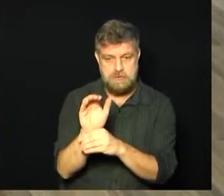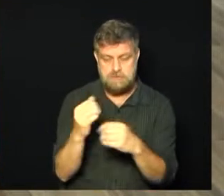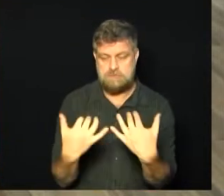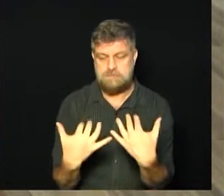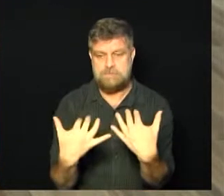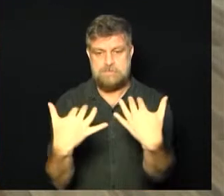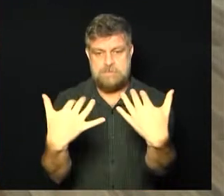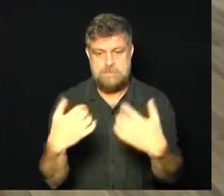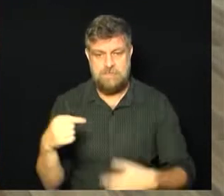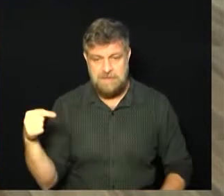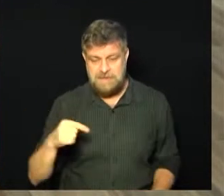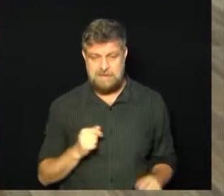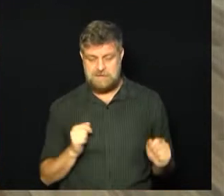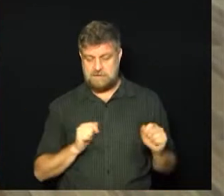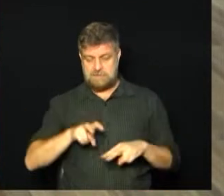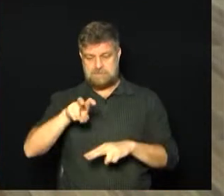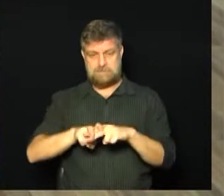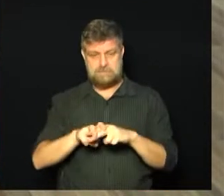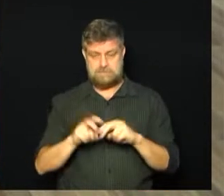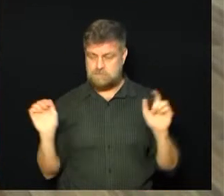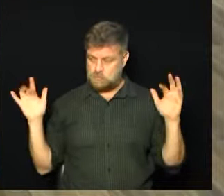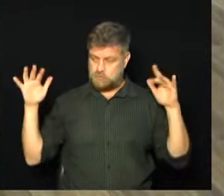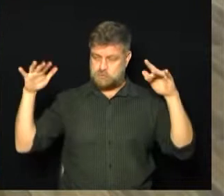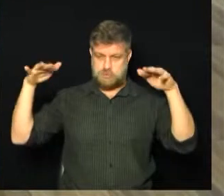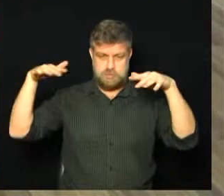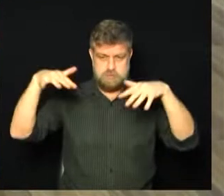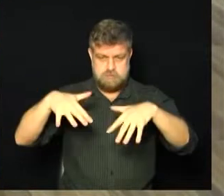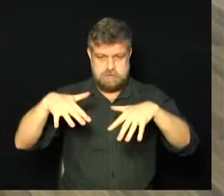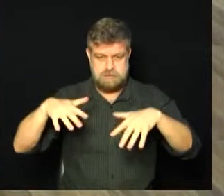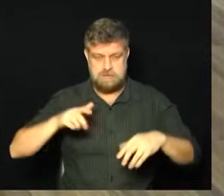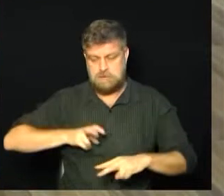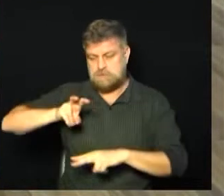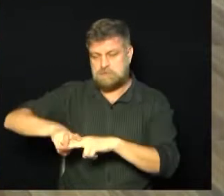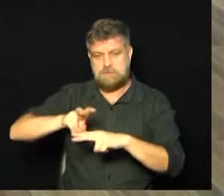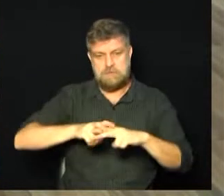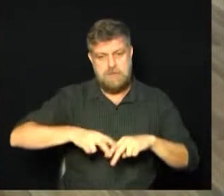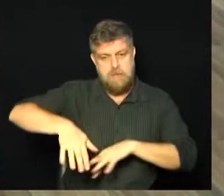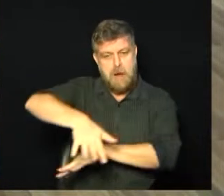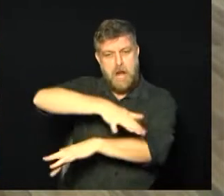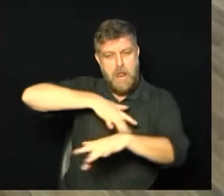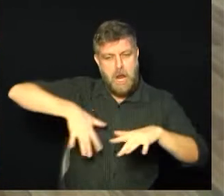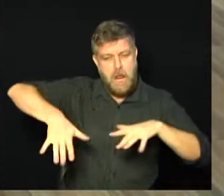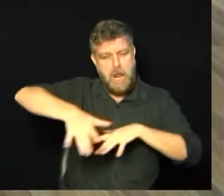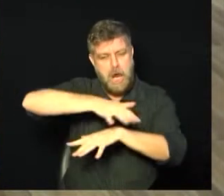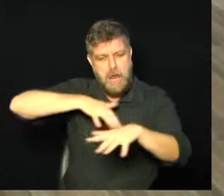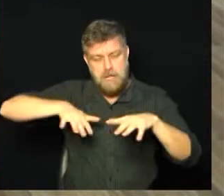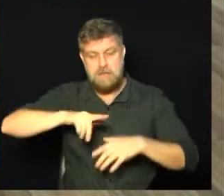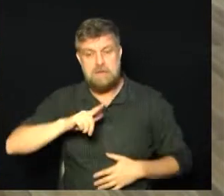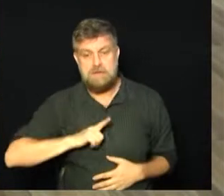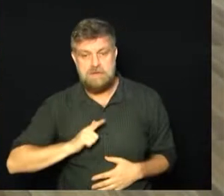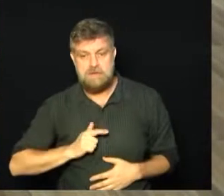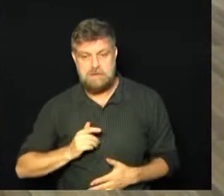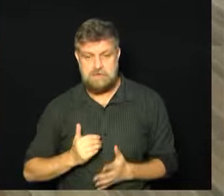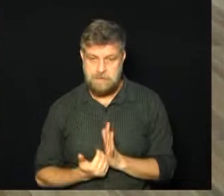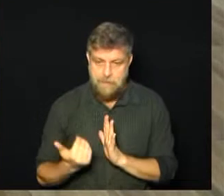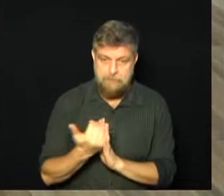aberto, mas que para determinados eventos tem uma certa aglomeração, até por conta de que a gente tem aí cada vez